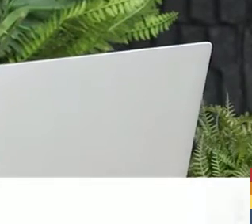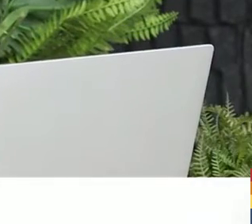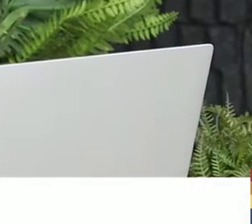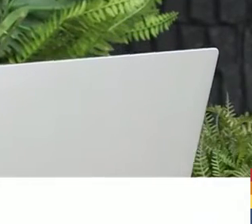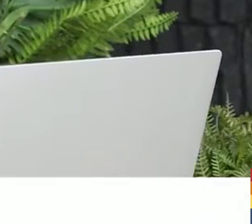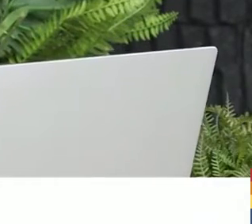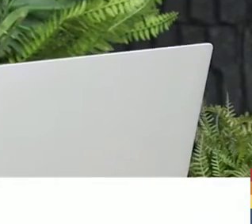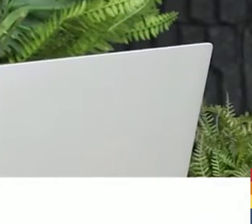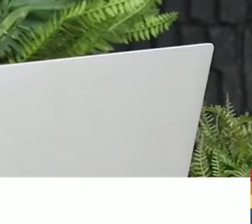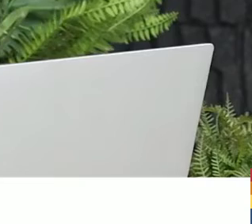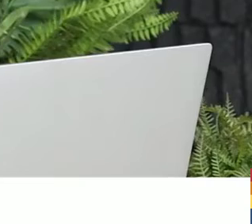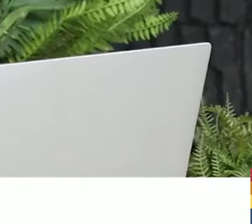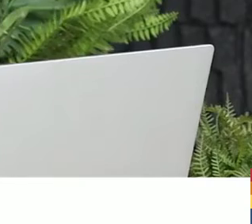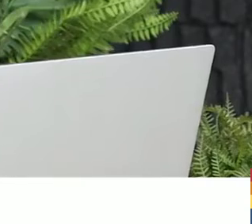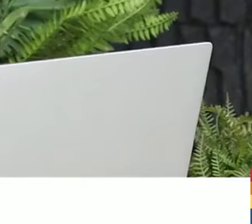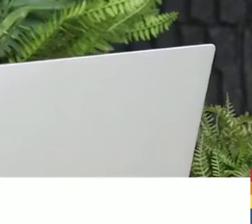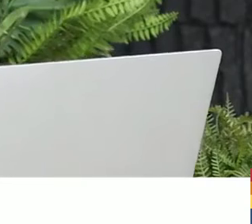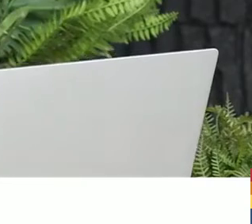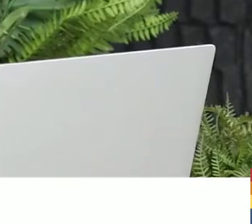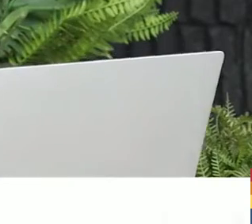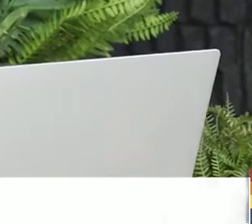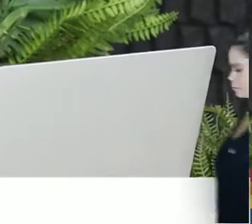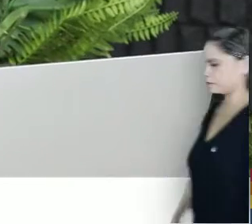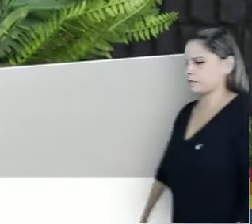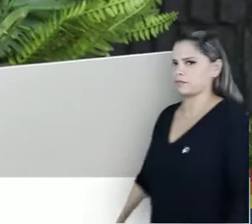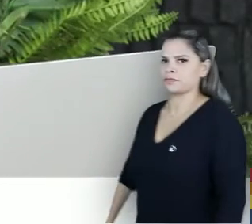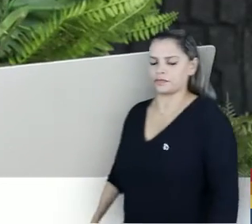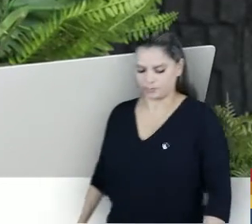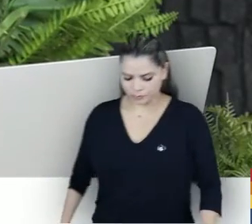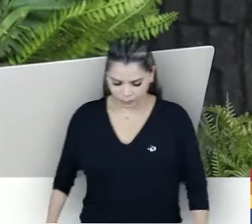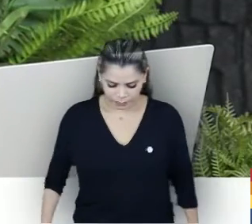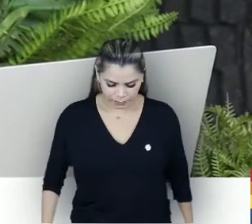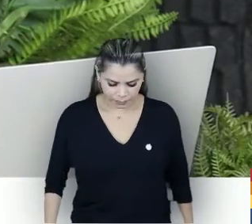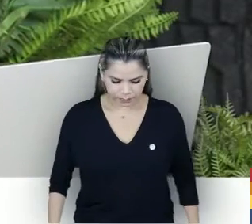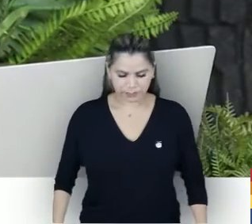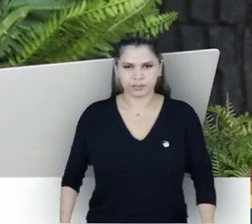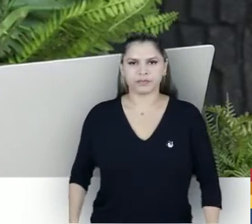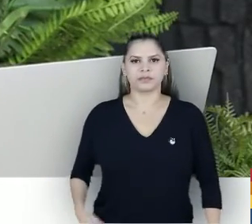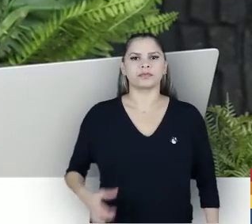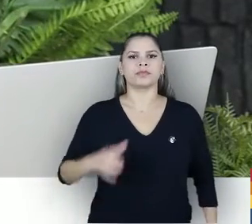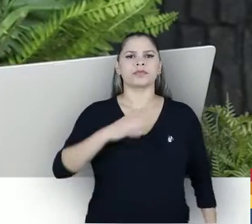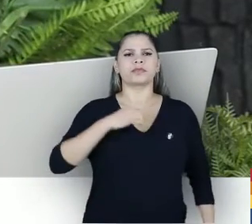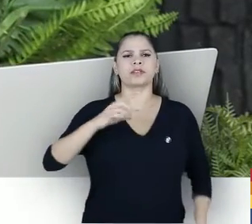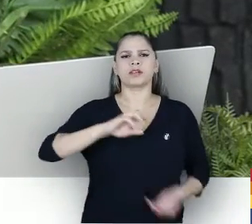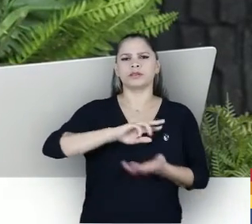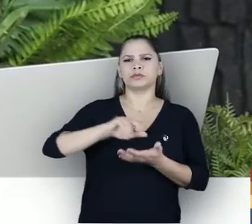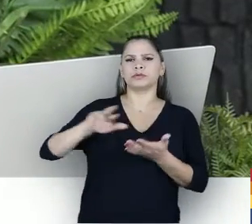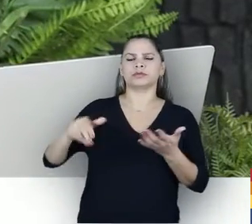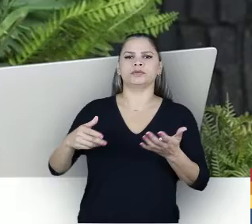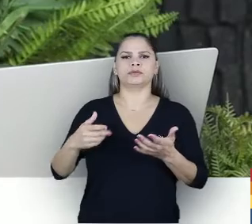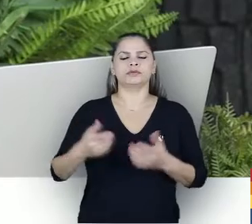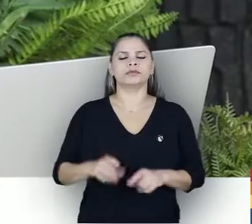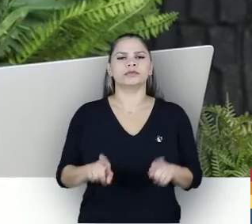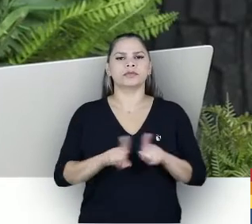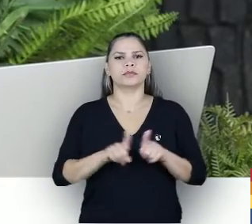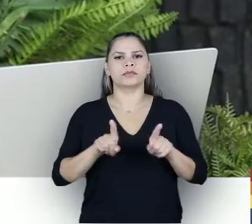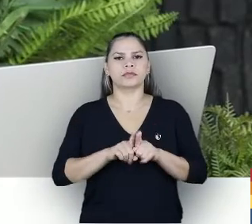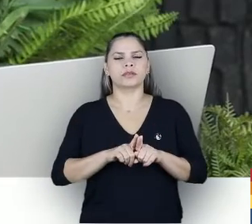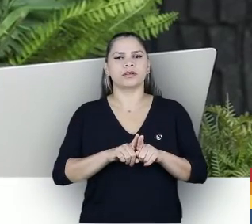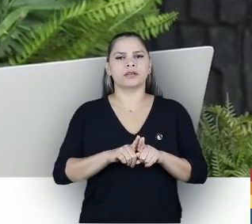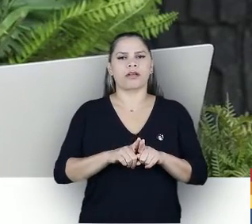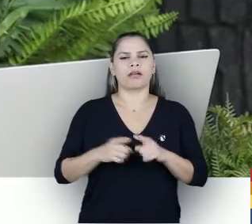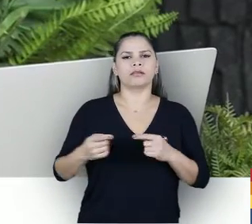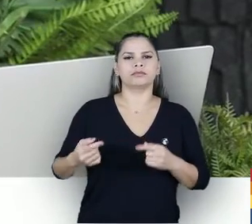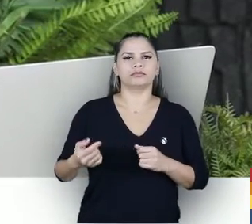possibilidades de como superar, como a gente conseguir vencer esses desafios. Então, assim, achei muito pertinente algumas observações que